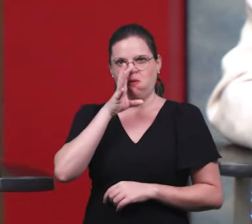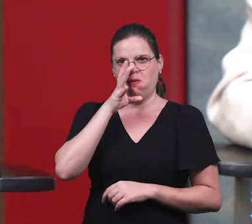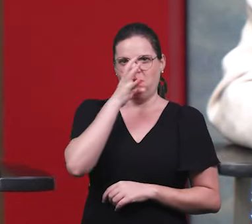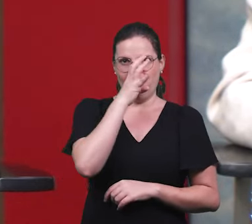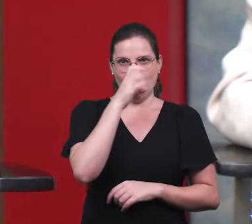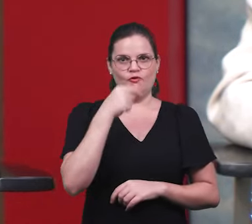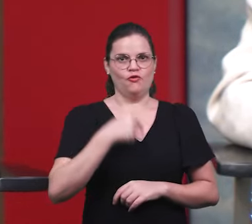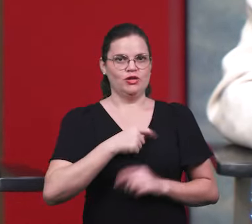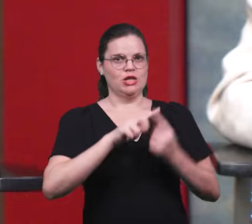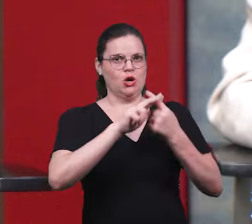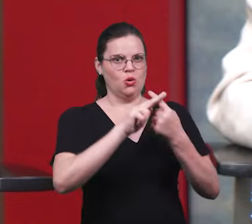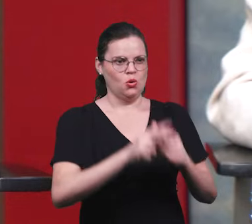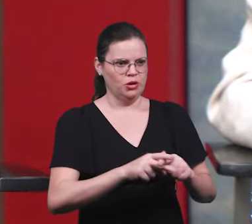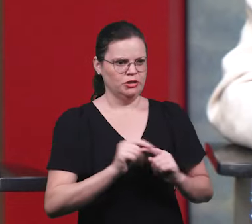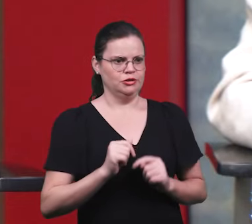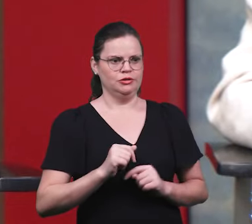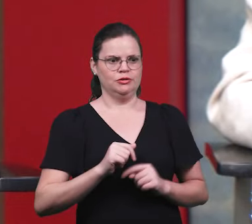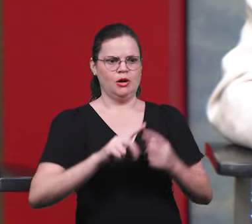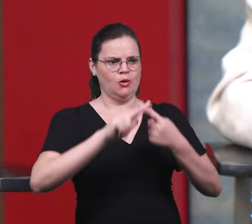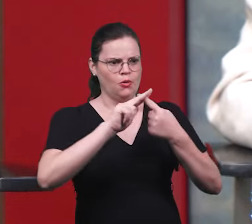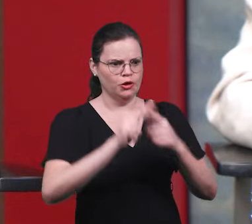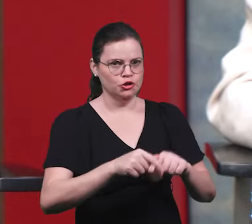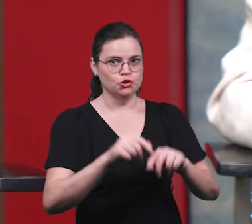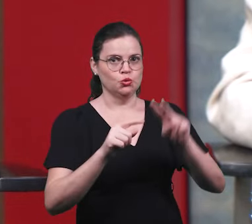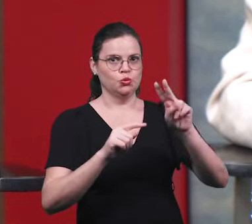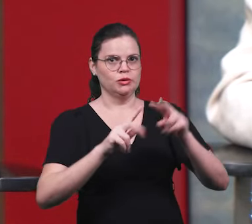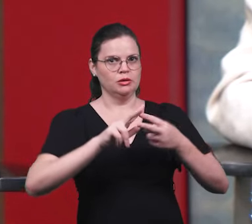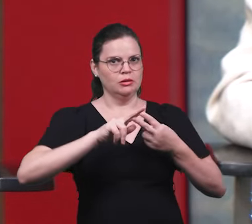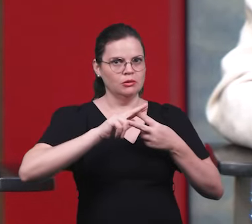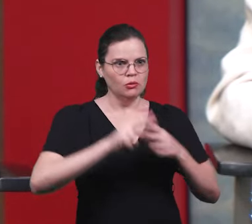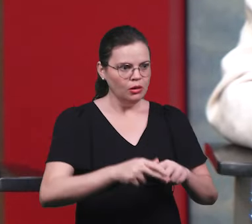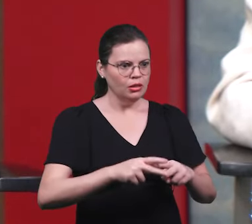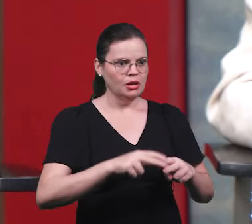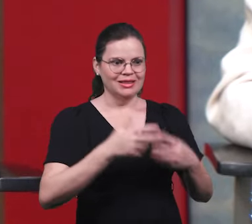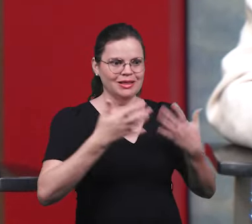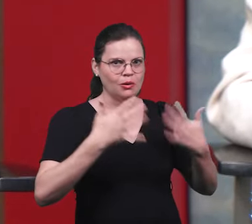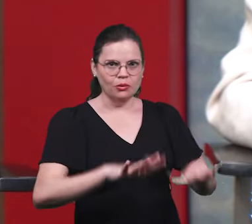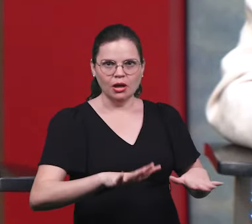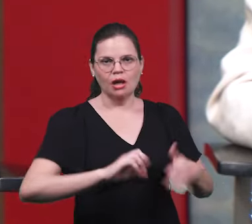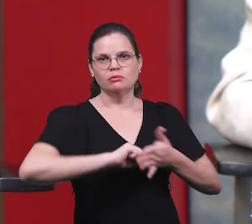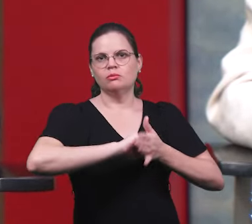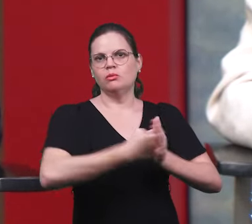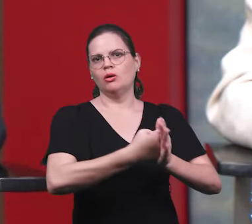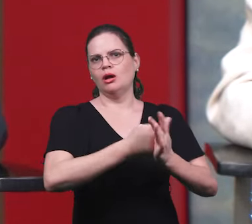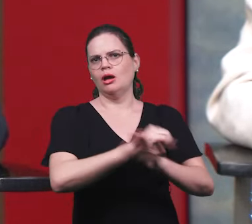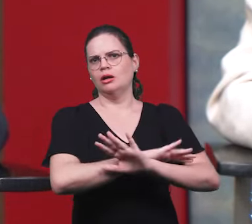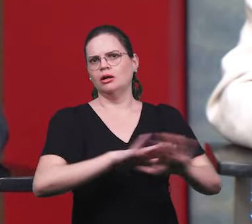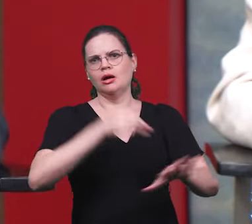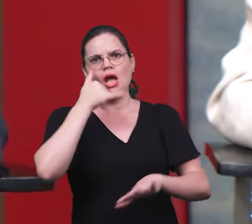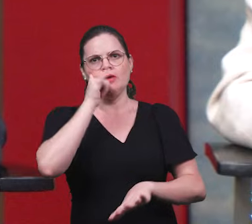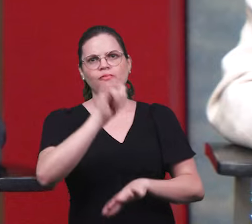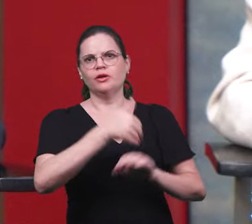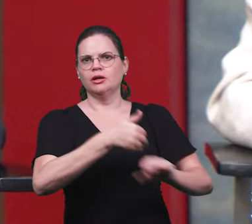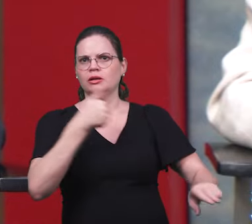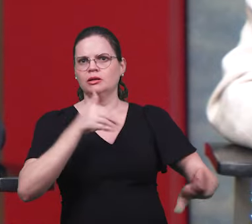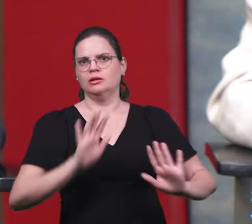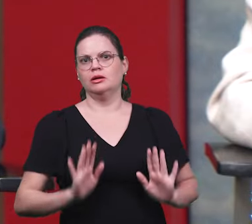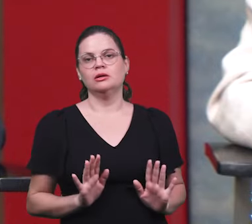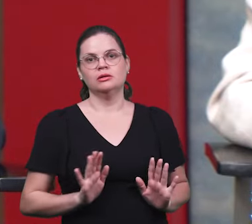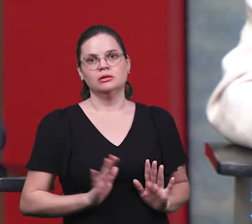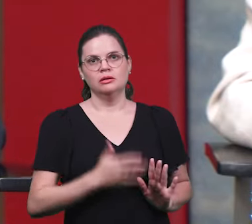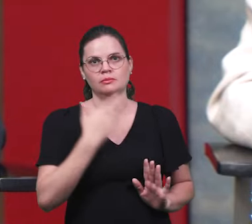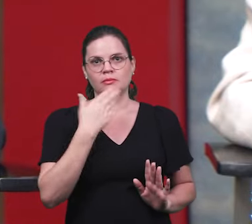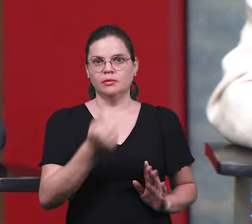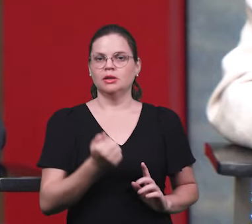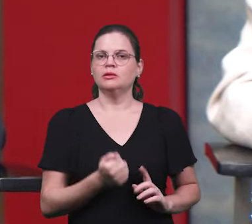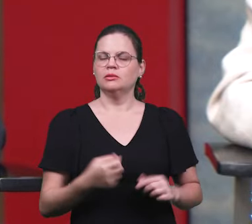evita-o. Então tem certas pessoas que a gente tem é de bloquear mesmo. E aí vem uma outra coisa, que o servo de Deus,